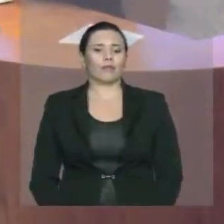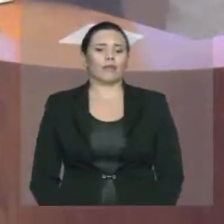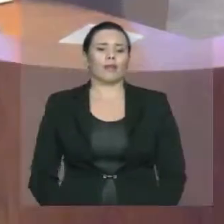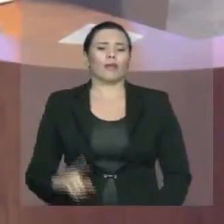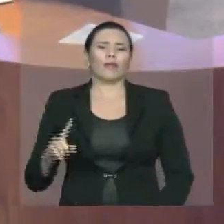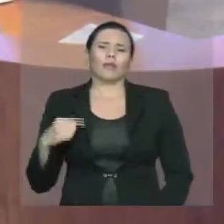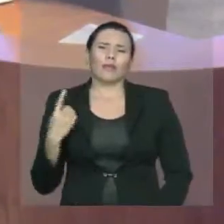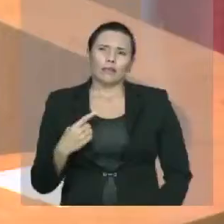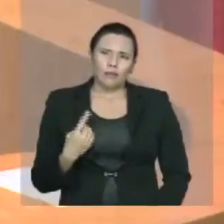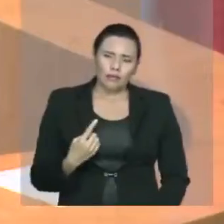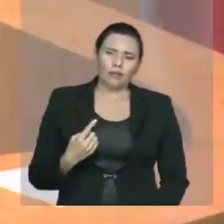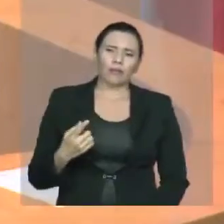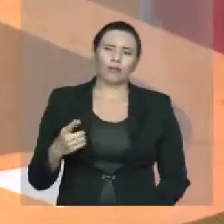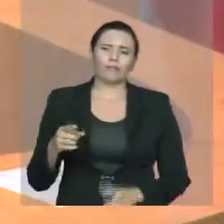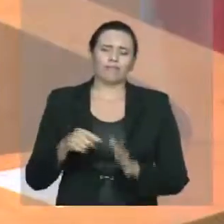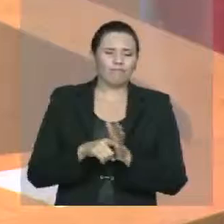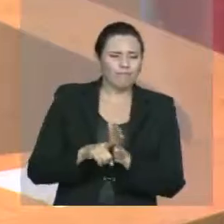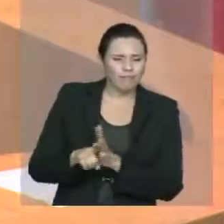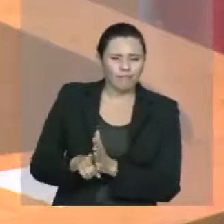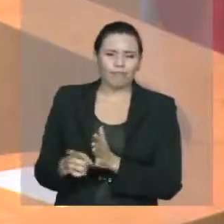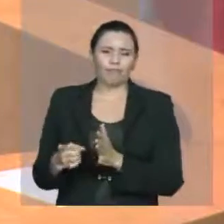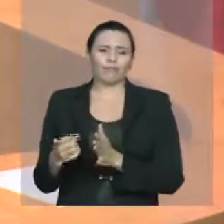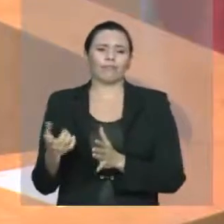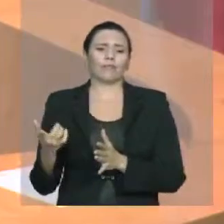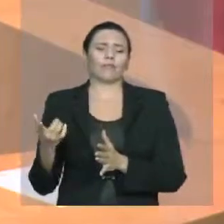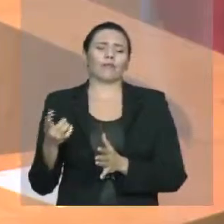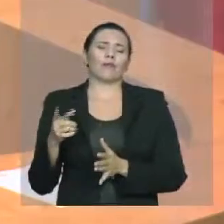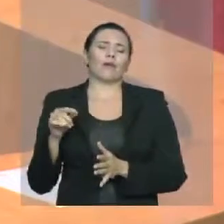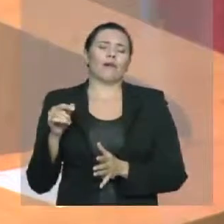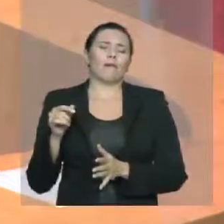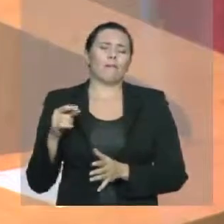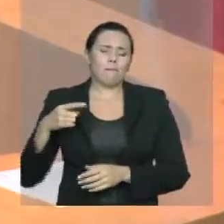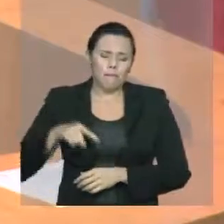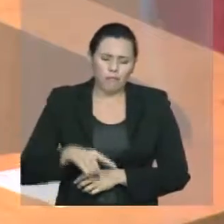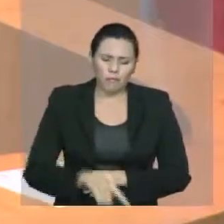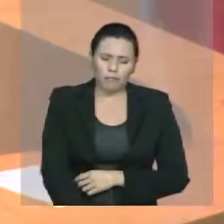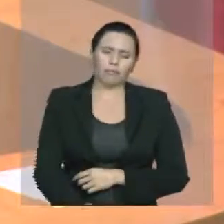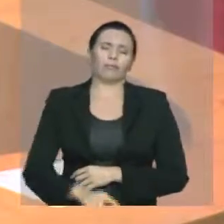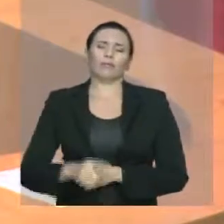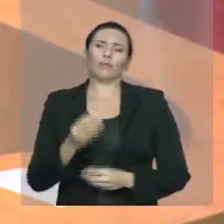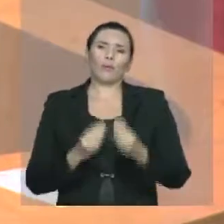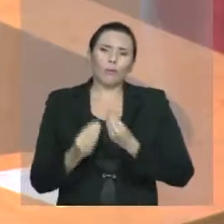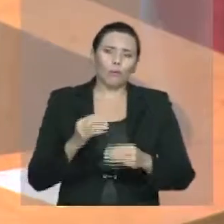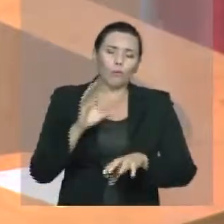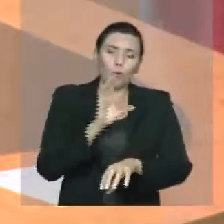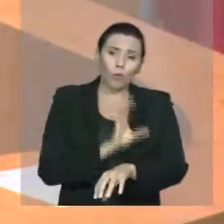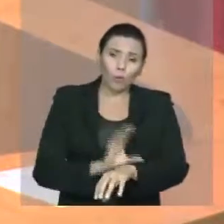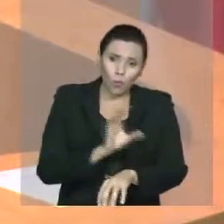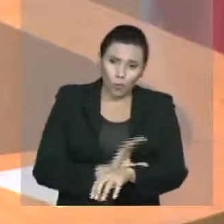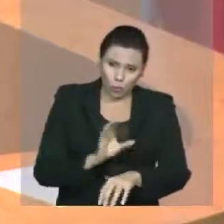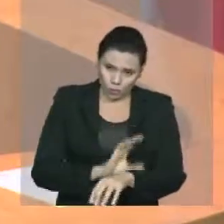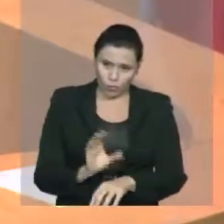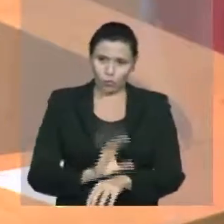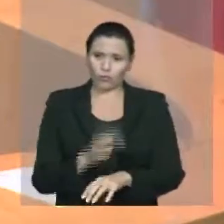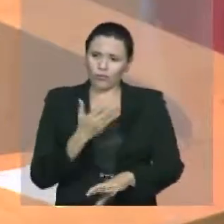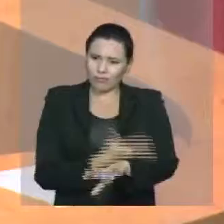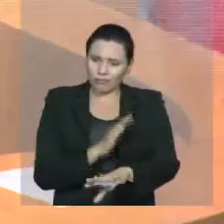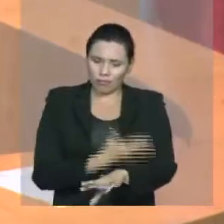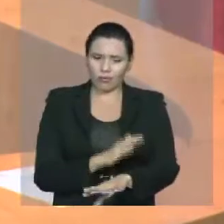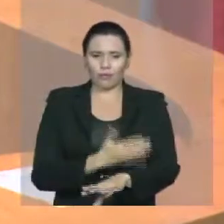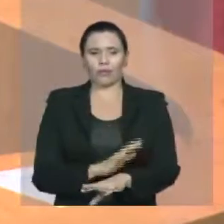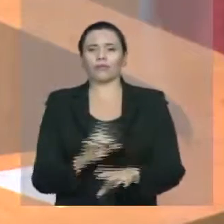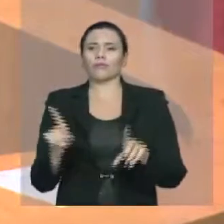detalhadamente as informações sobre o curso de formação, como está o curso de formação e a possibilidade da convocação de mais